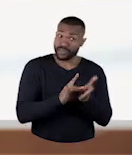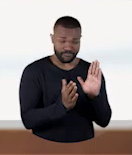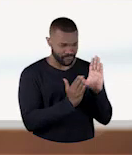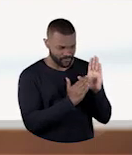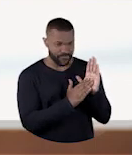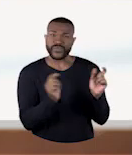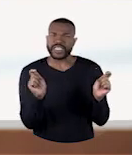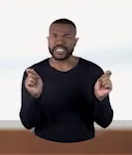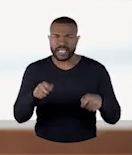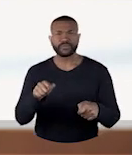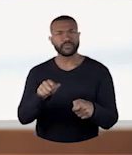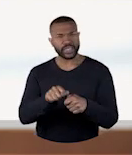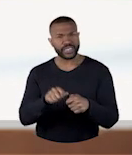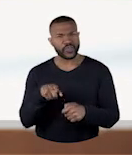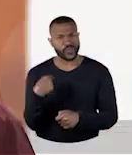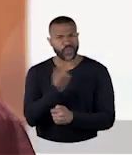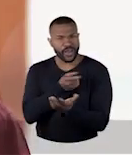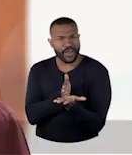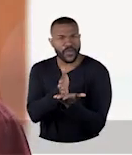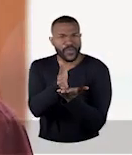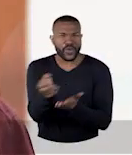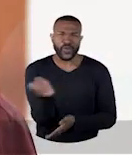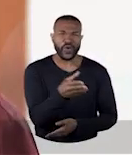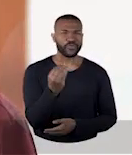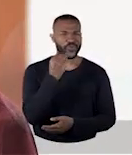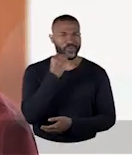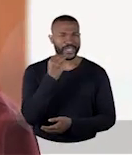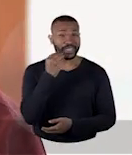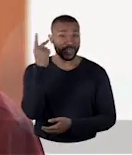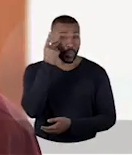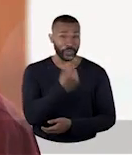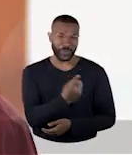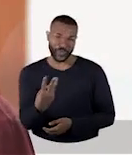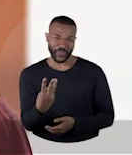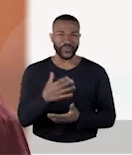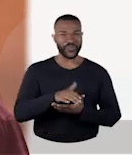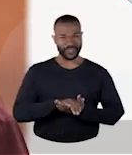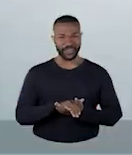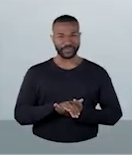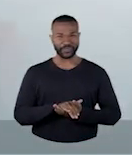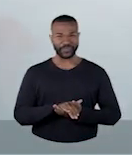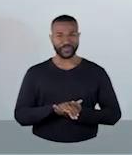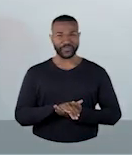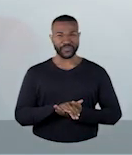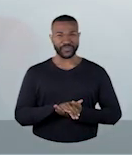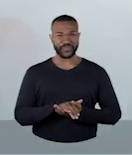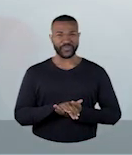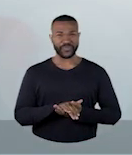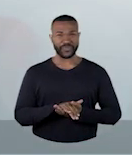de verdade, com propostas possíveis de realizar. Vamos abrir um novo caminho de oportunidades para São Paulo.